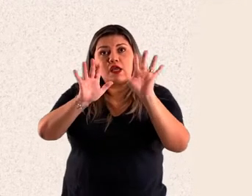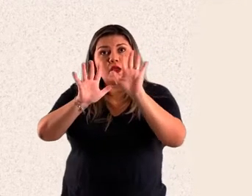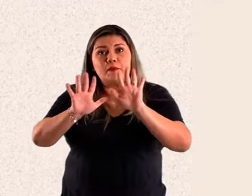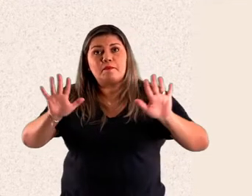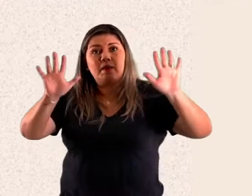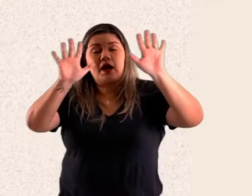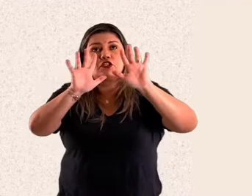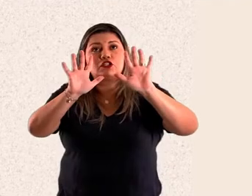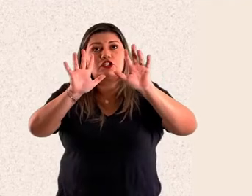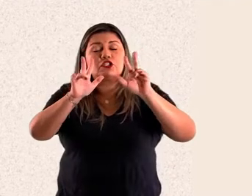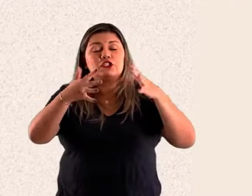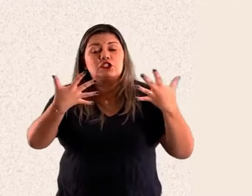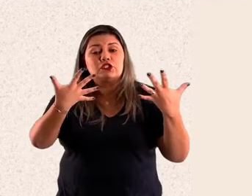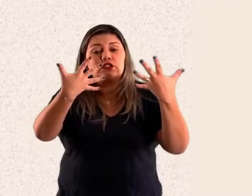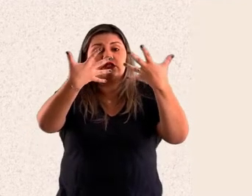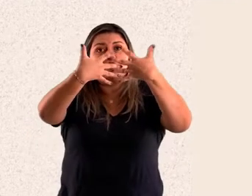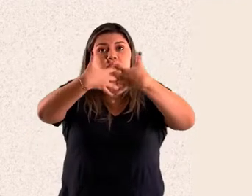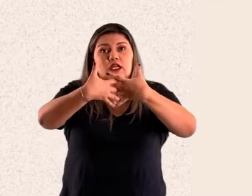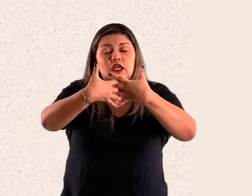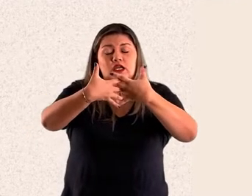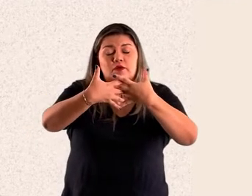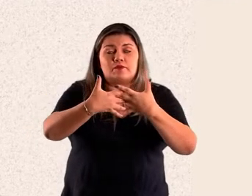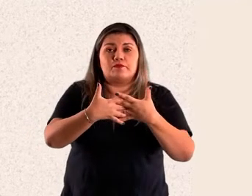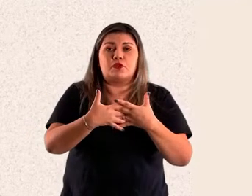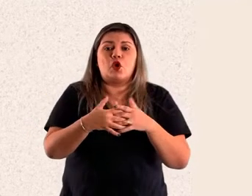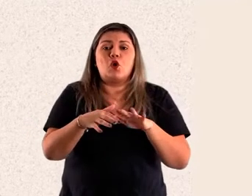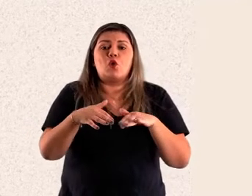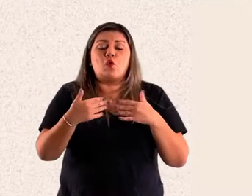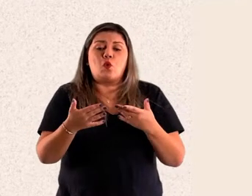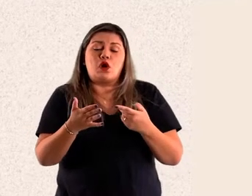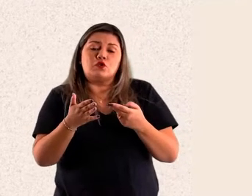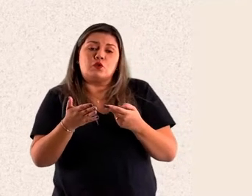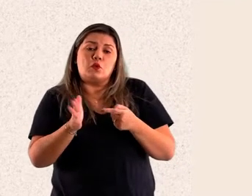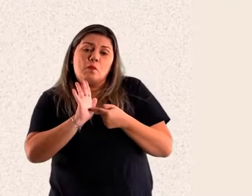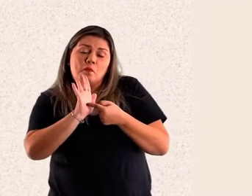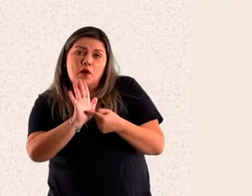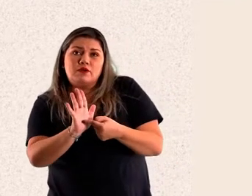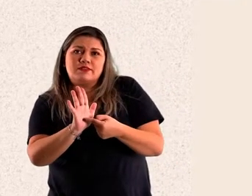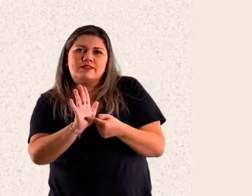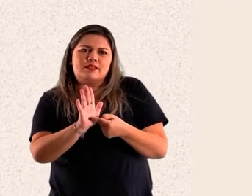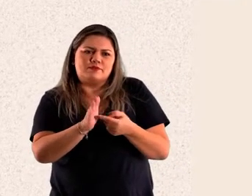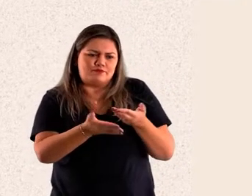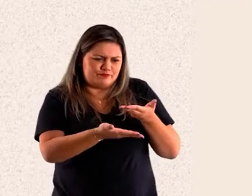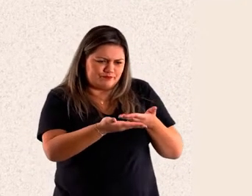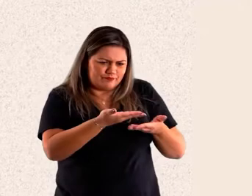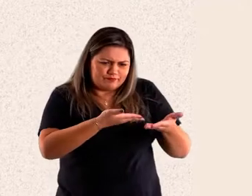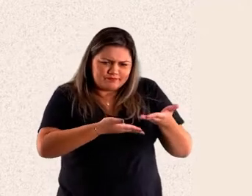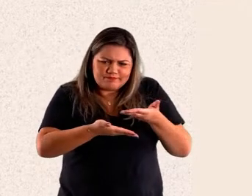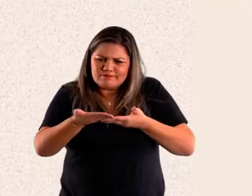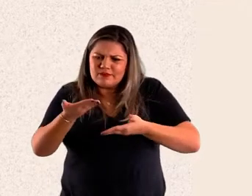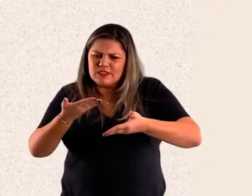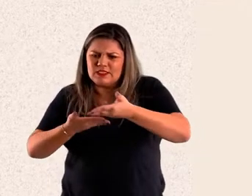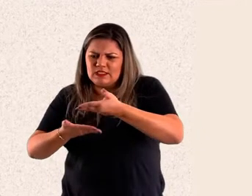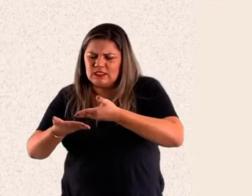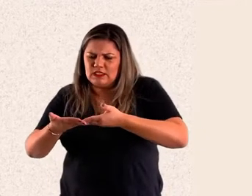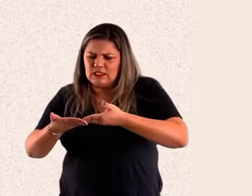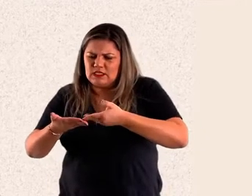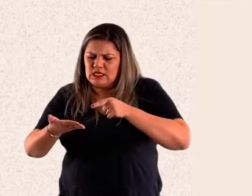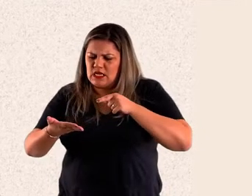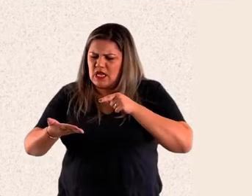da interdependência quando a gente pensa assim interdependência talvez a gente possa ter uma ideia de